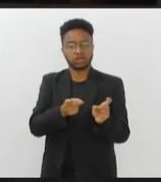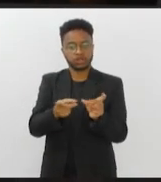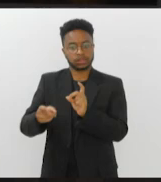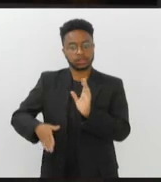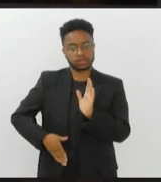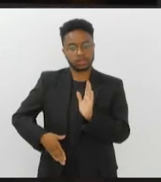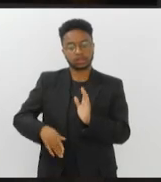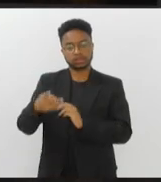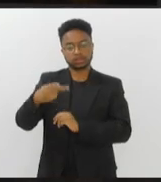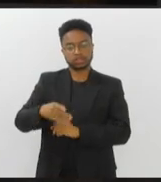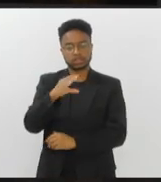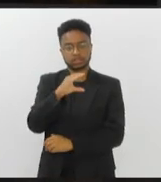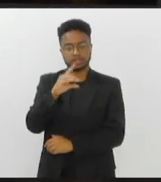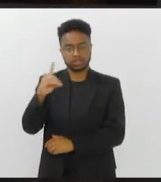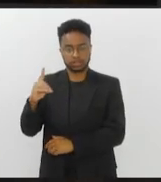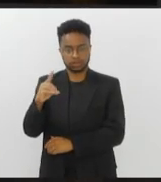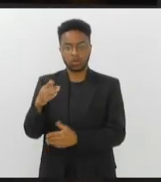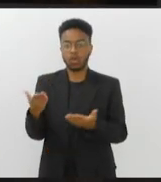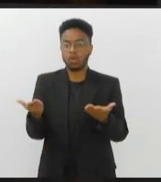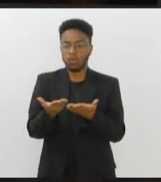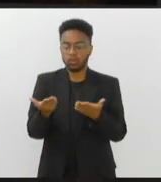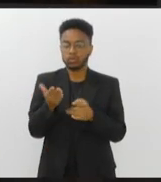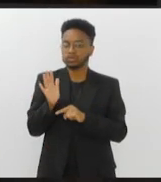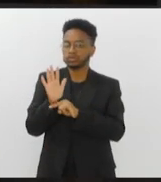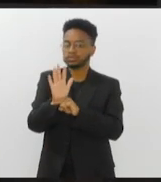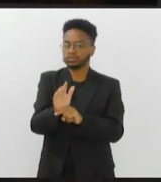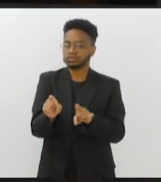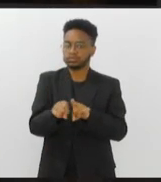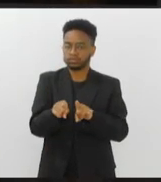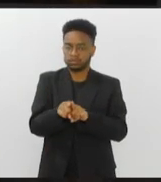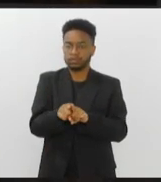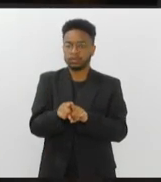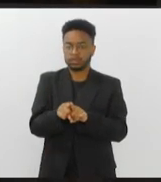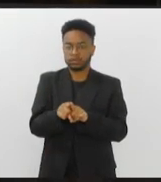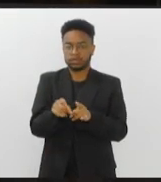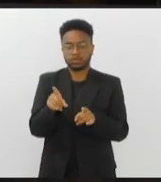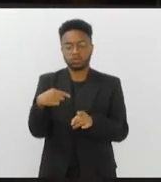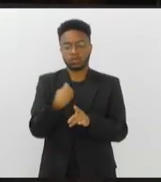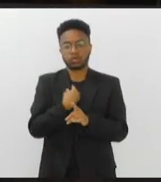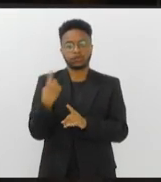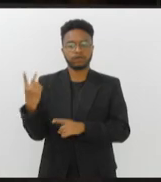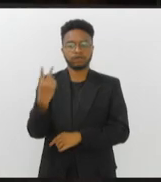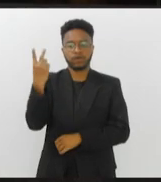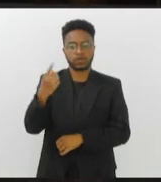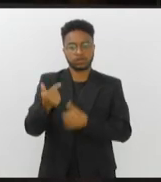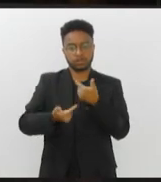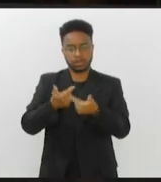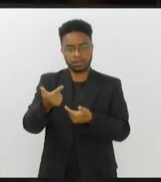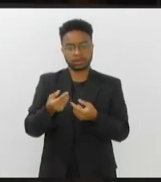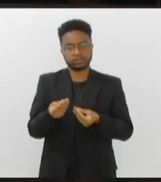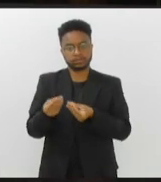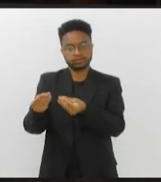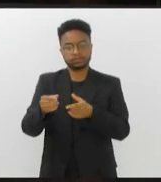Cidade de Deus. Hoje, sua contribuição também receberá reconhecimento com a medalha